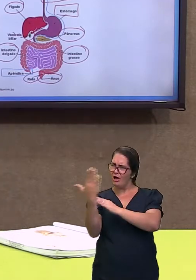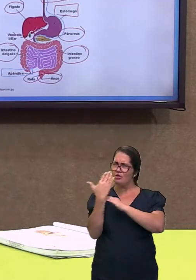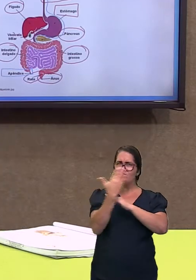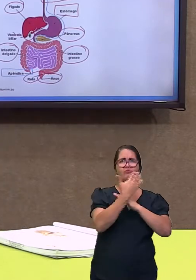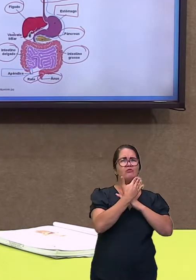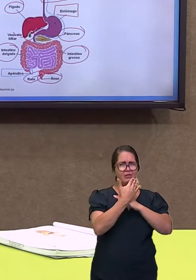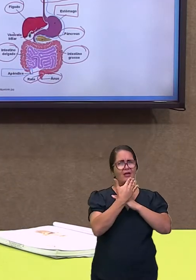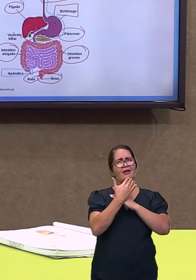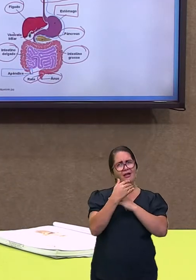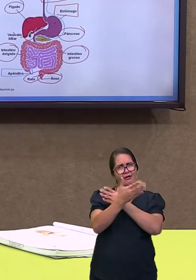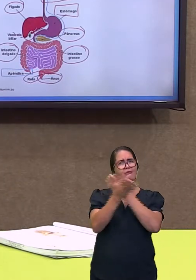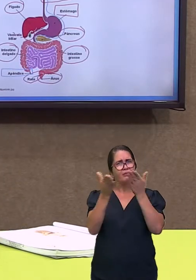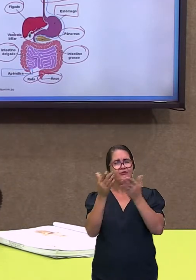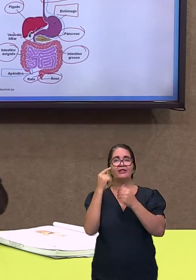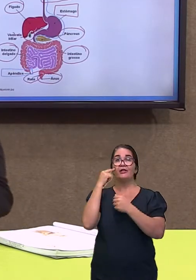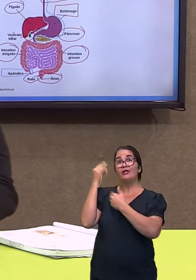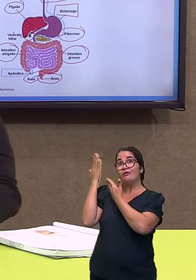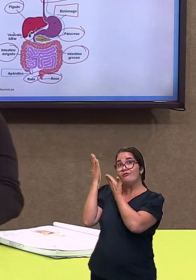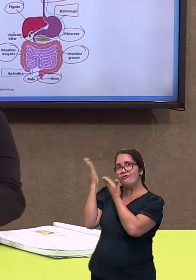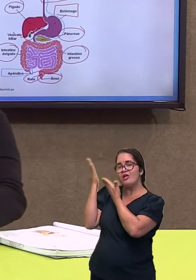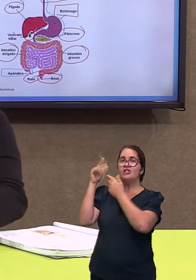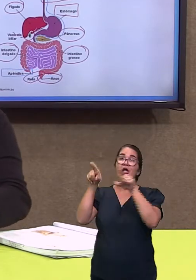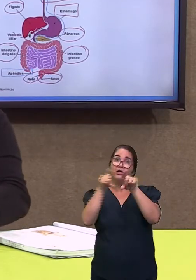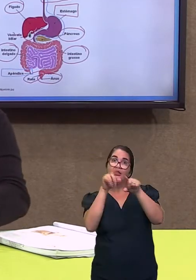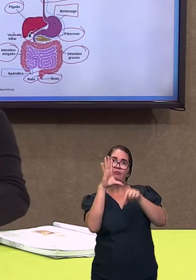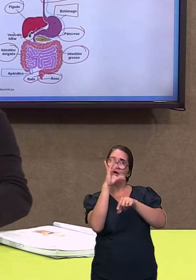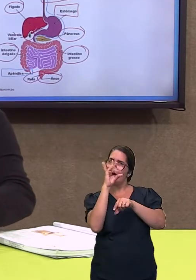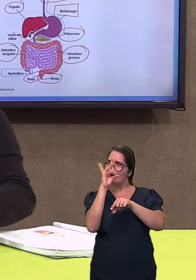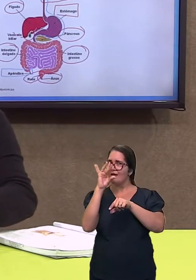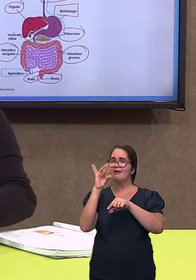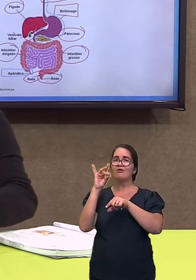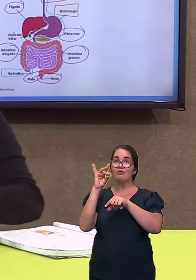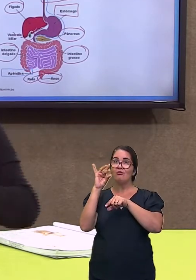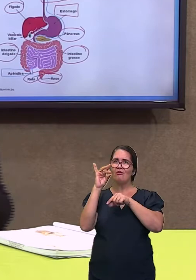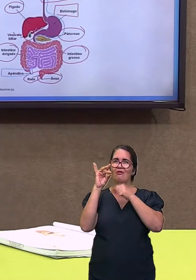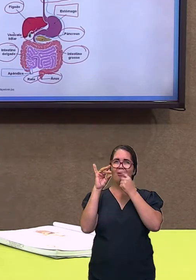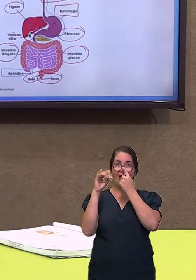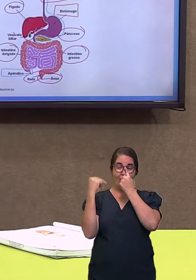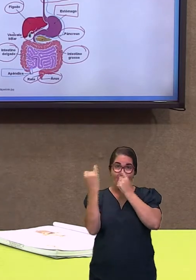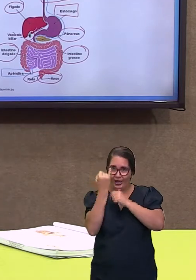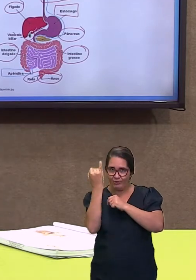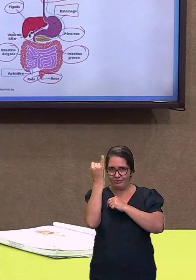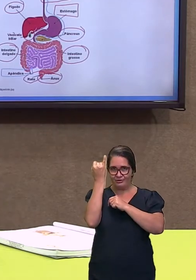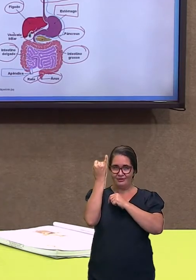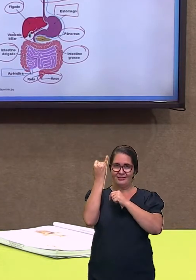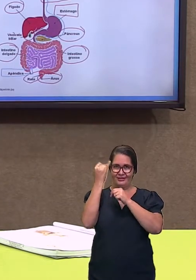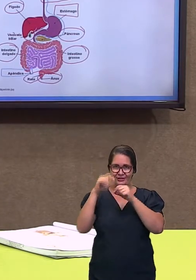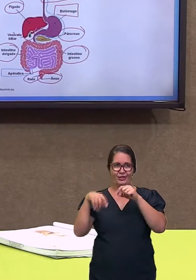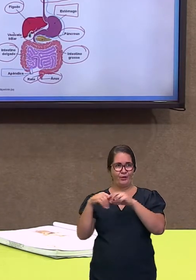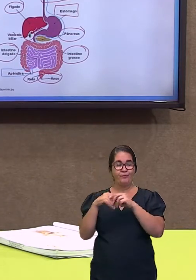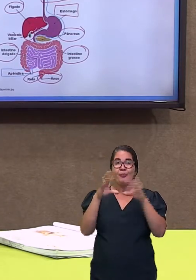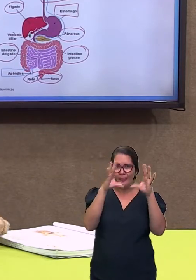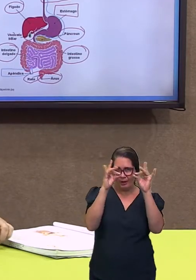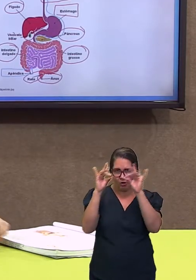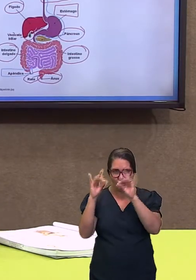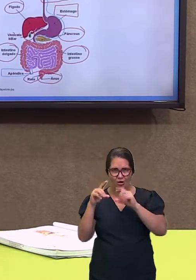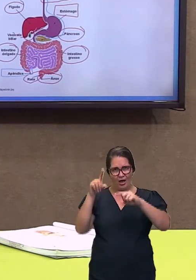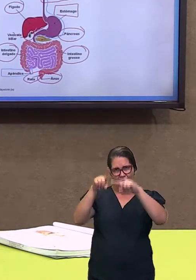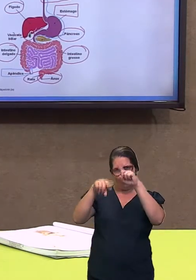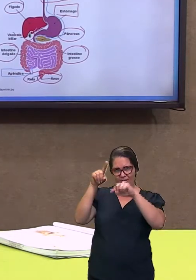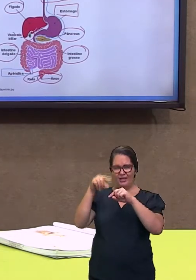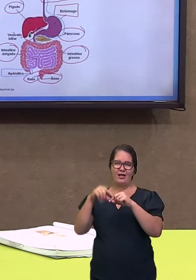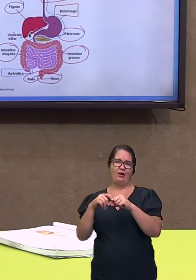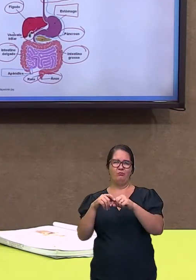cola para servir de auxílio aqui na hora de colar esse material. Cola branca que a gente